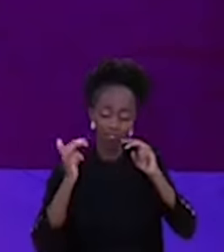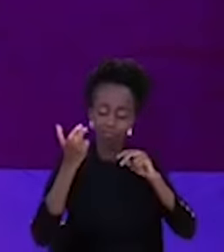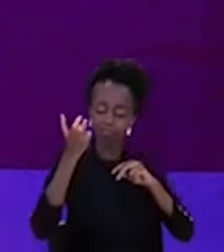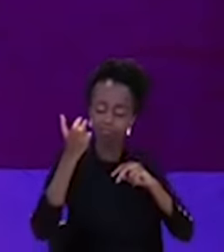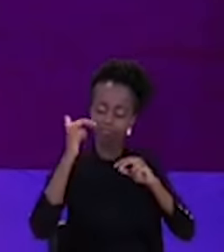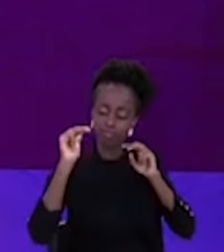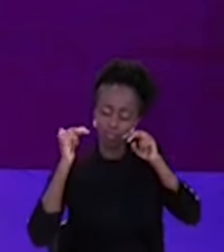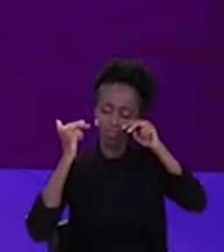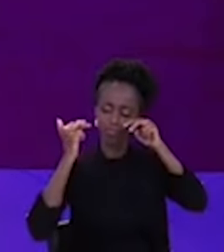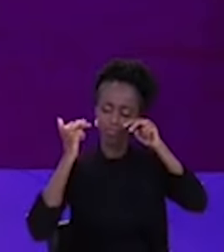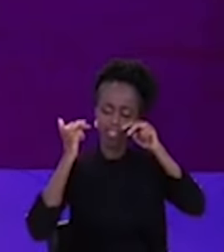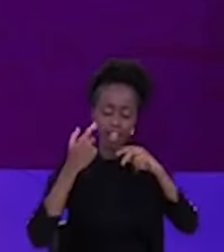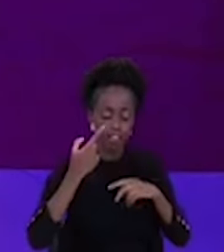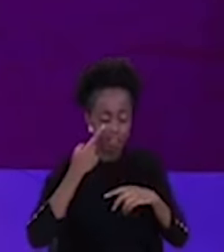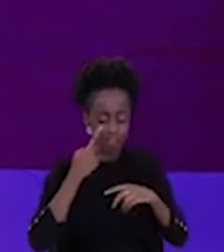sua alma.